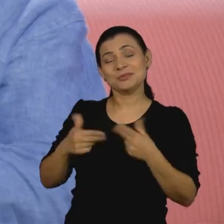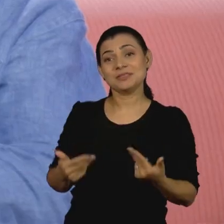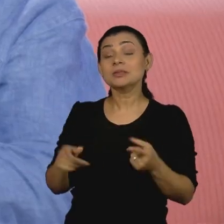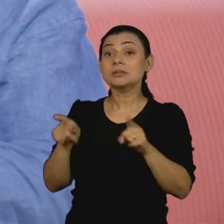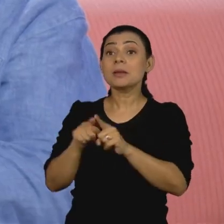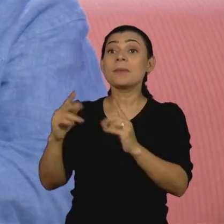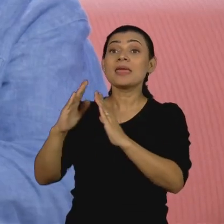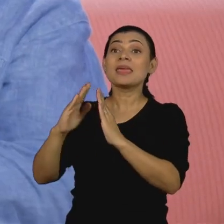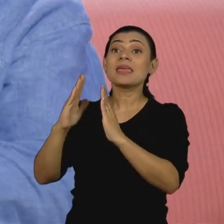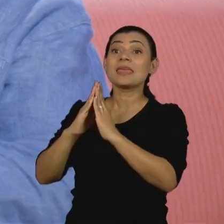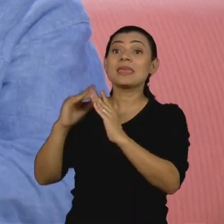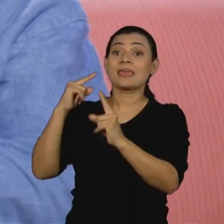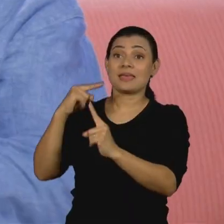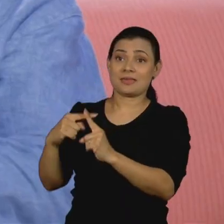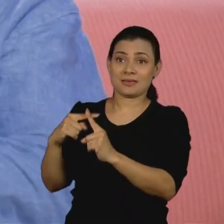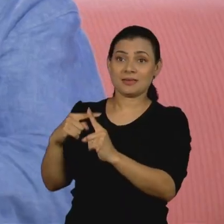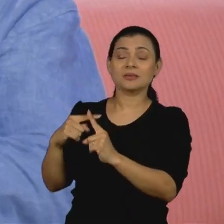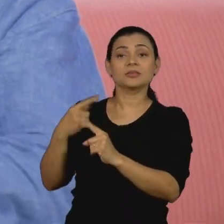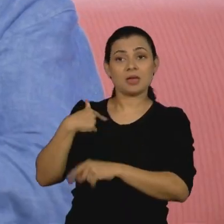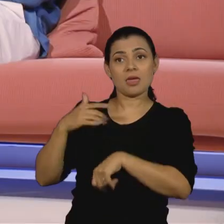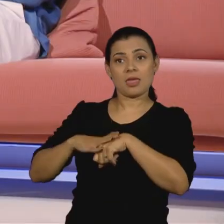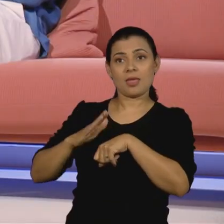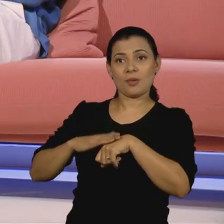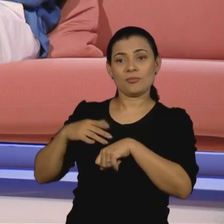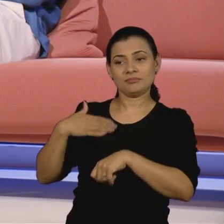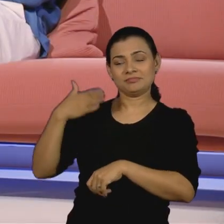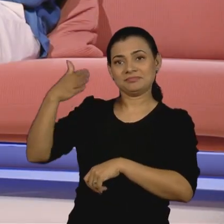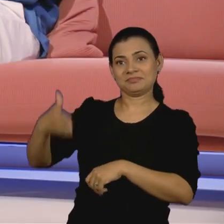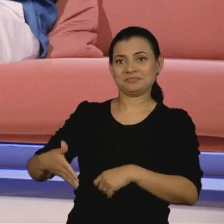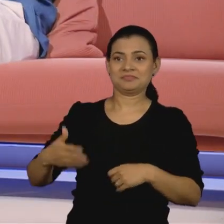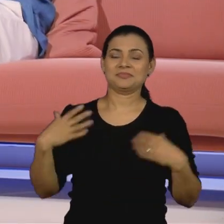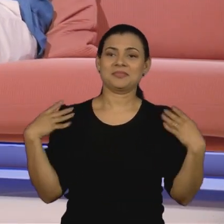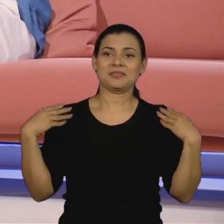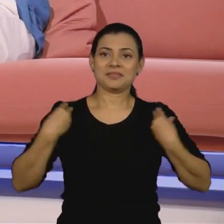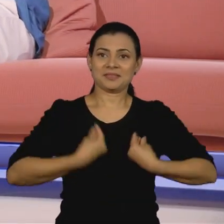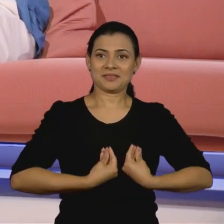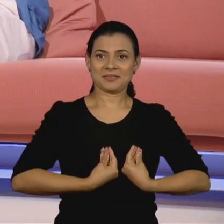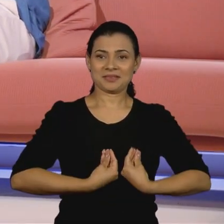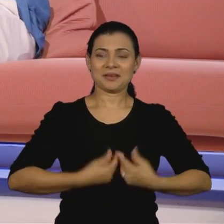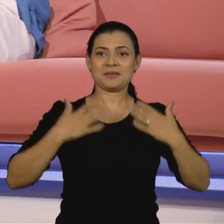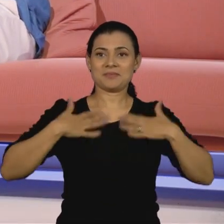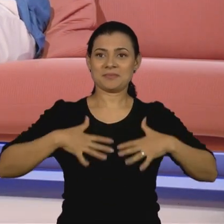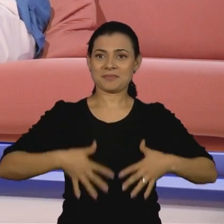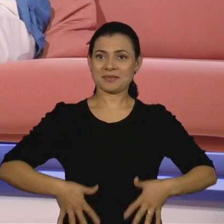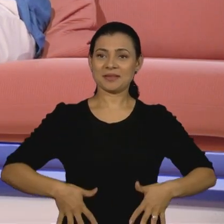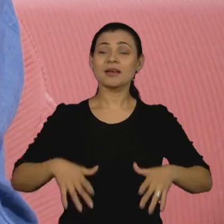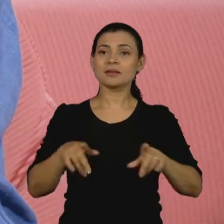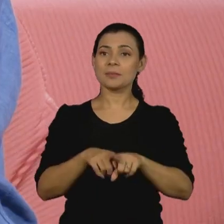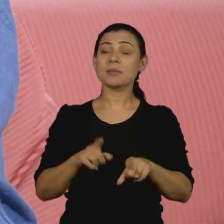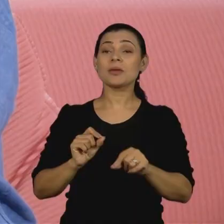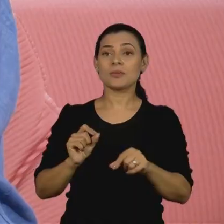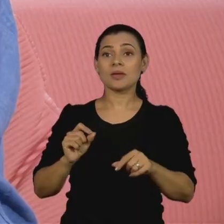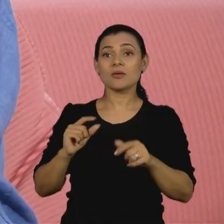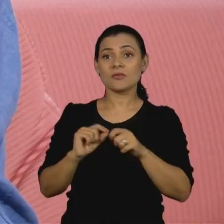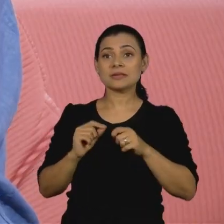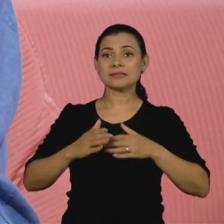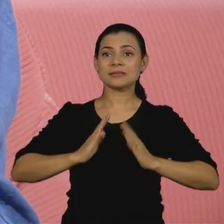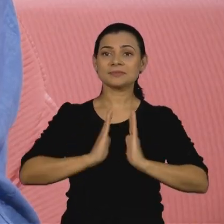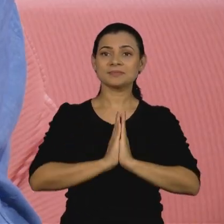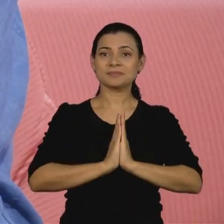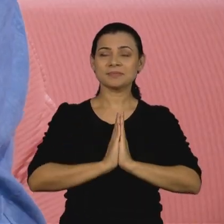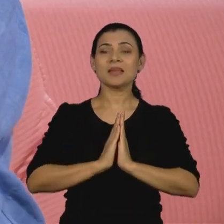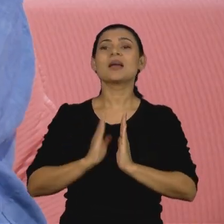também. Eu era coroinha na Igreja Católica. Eu sou fruto também do trabalho social dos